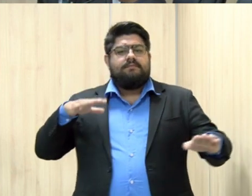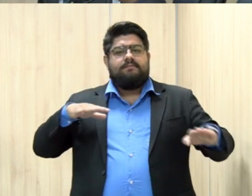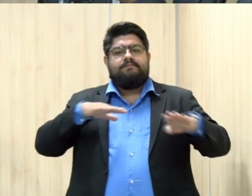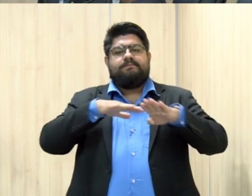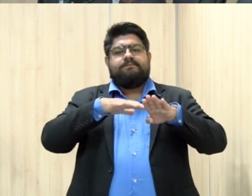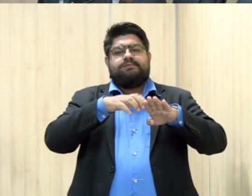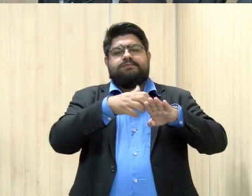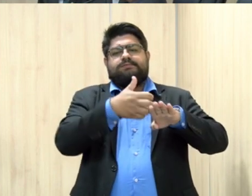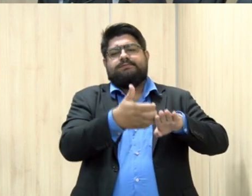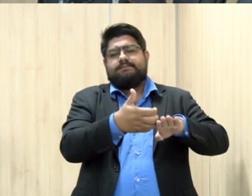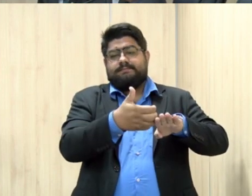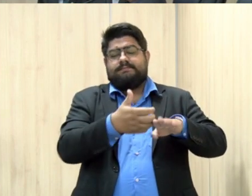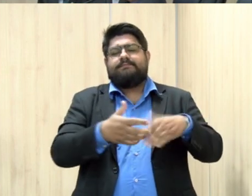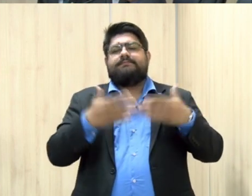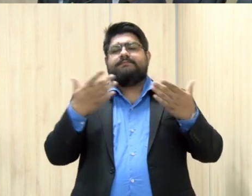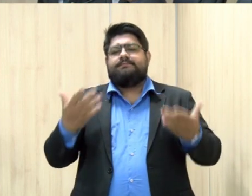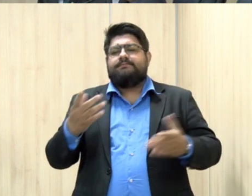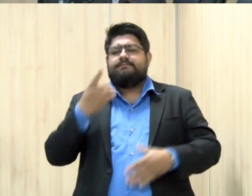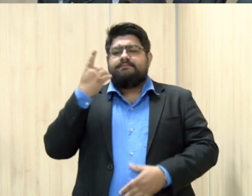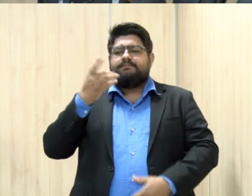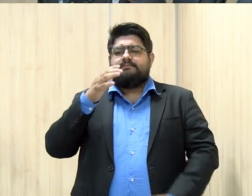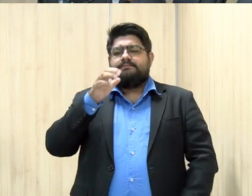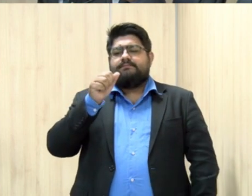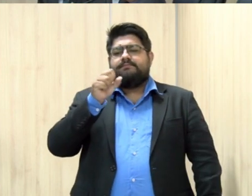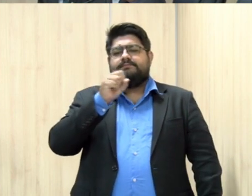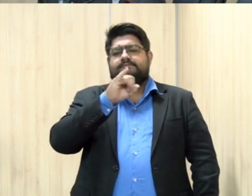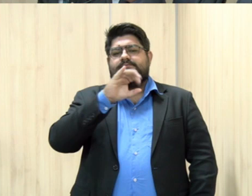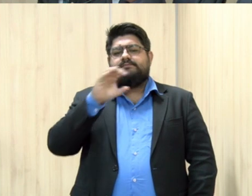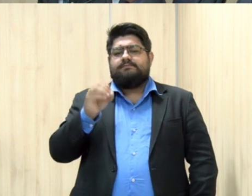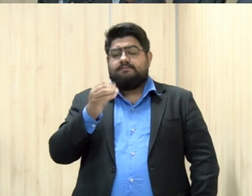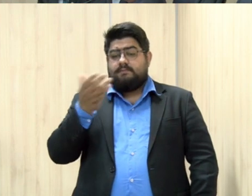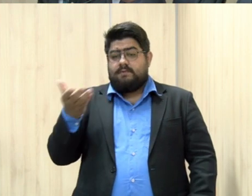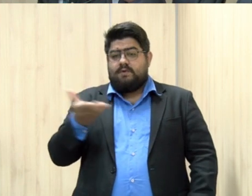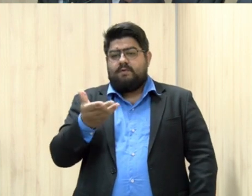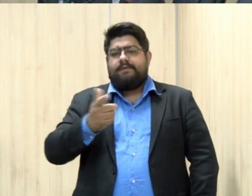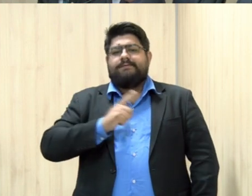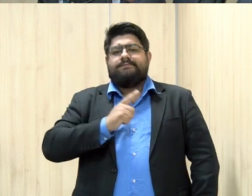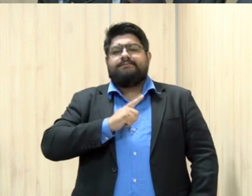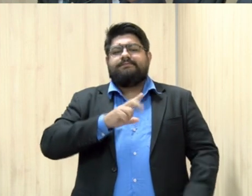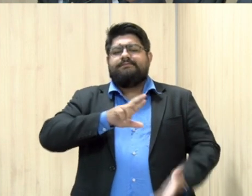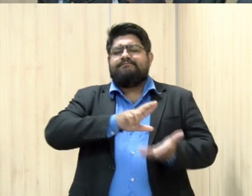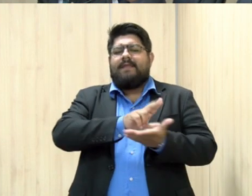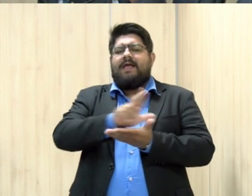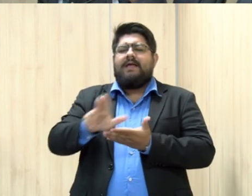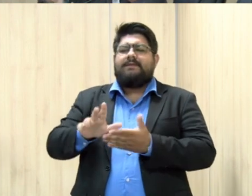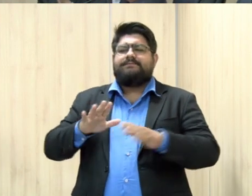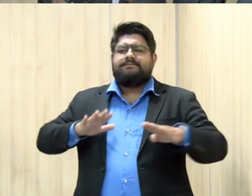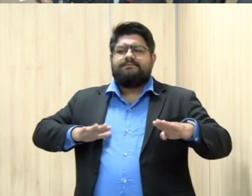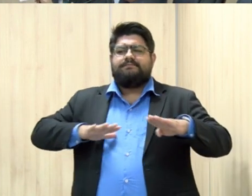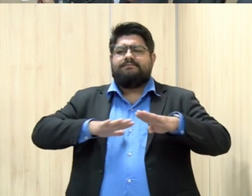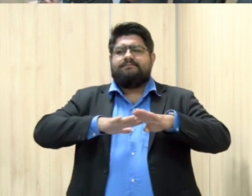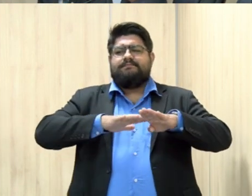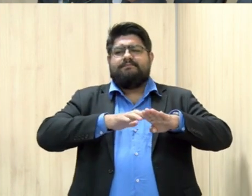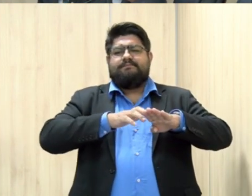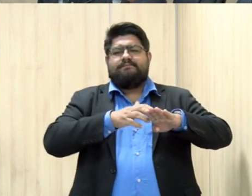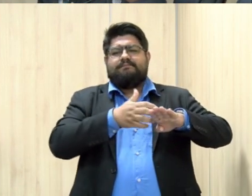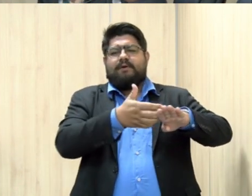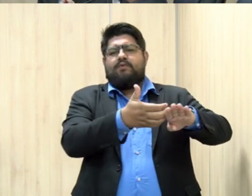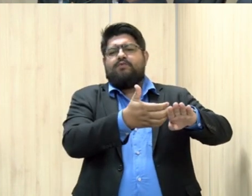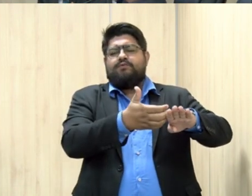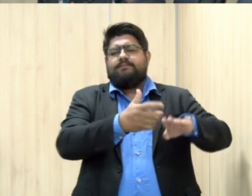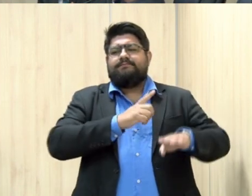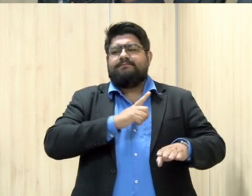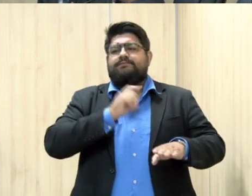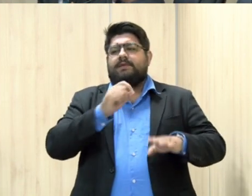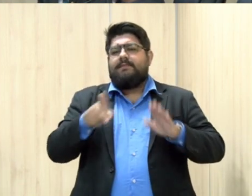de trânsito Deputado Cássio existe hoje muitos acidentes que ocorrem quando se